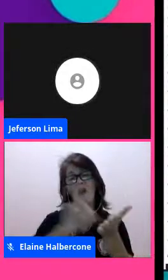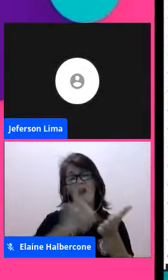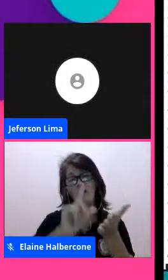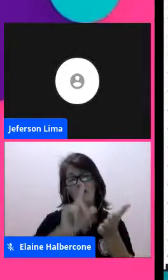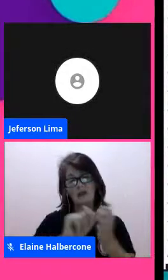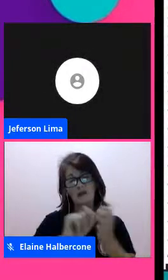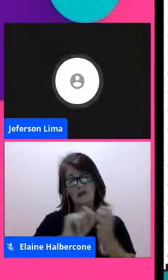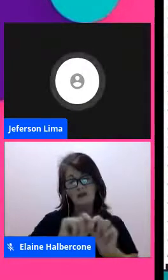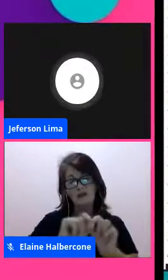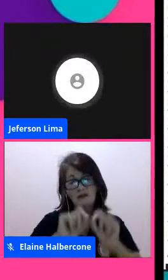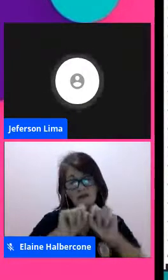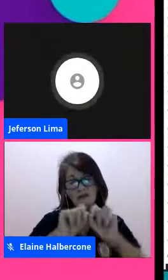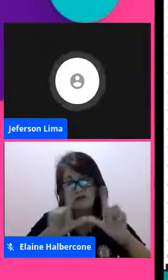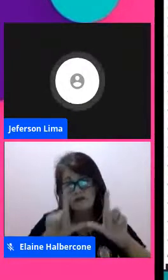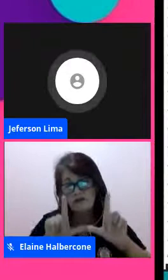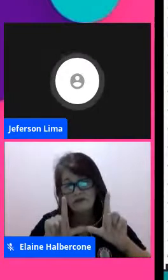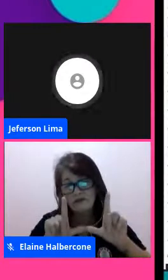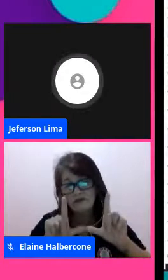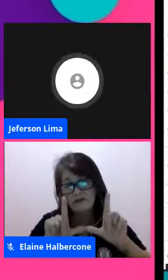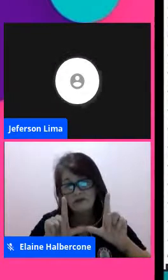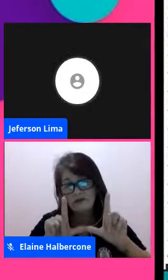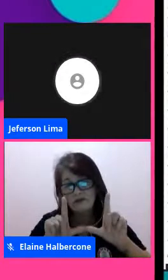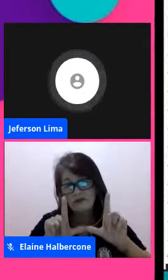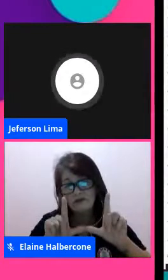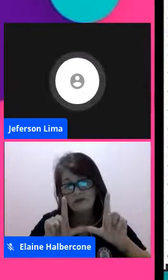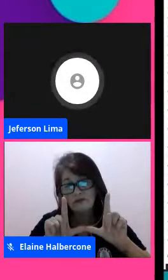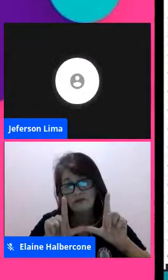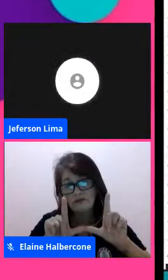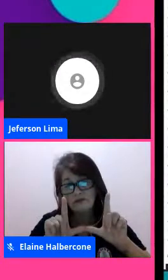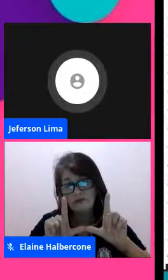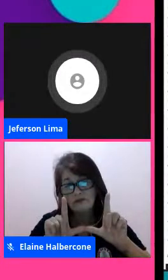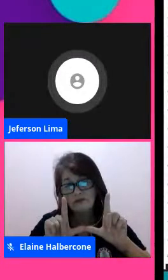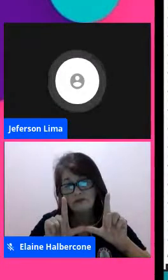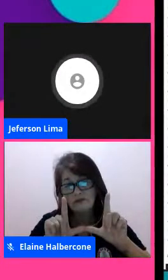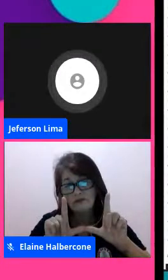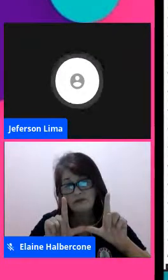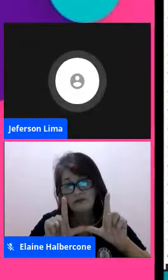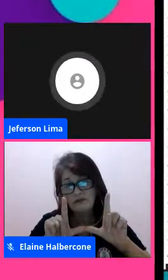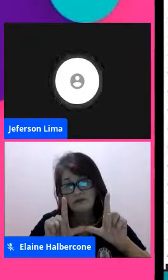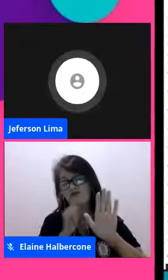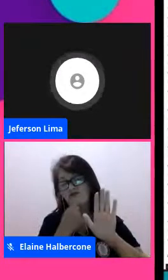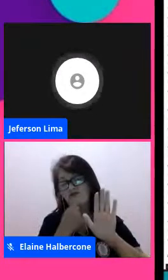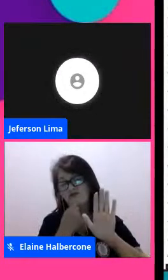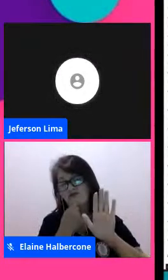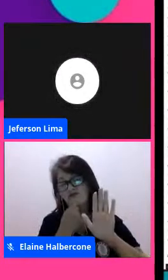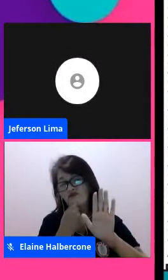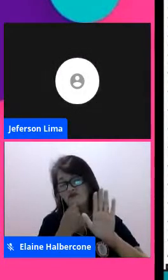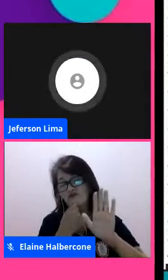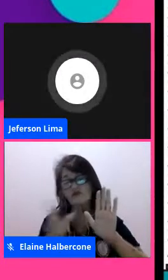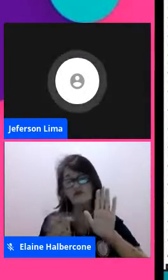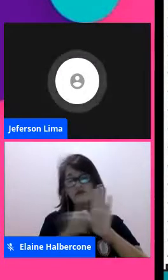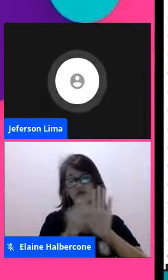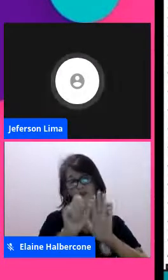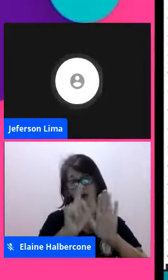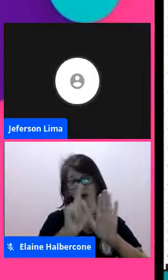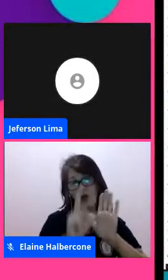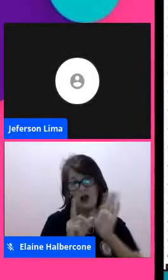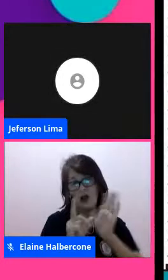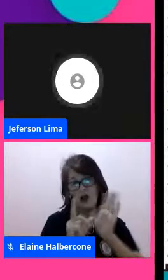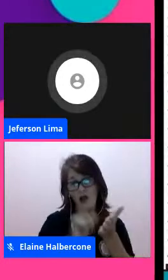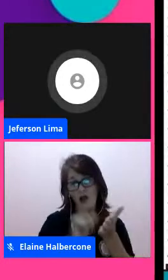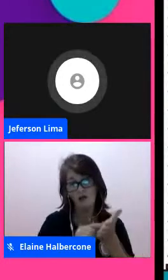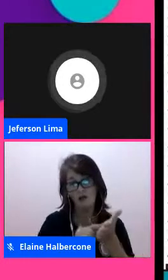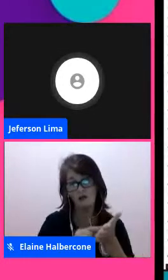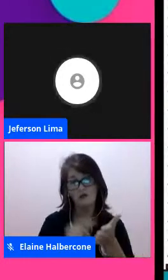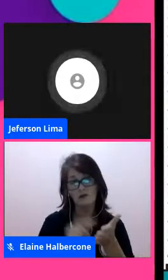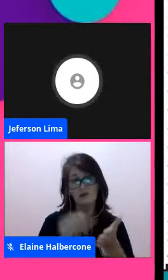ver. Não, mostra, né? Uma pena. Mas se eu enviar em arquivos, em preferências,